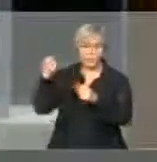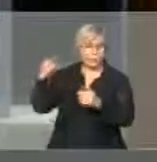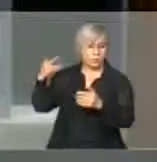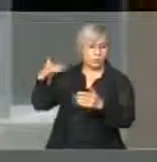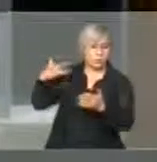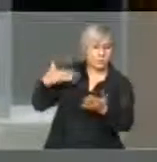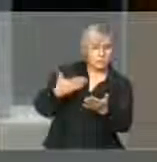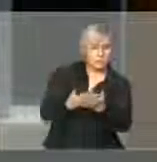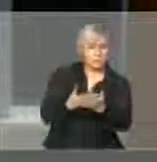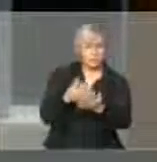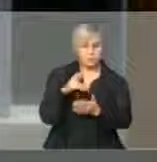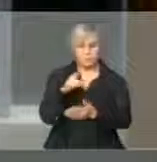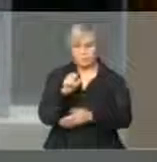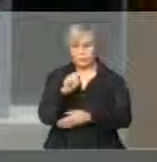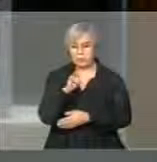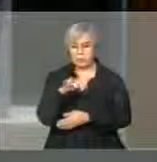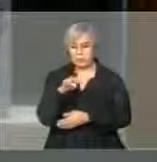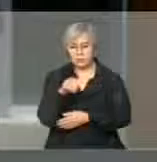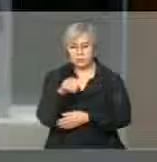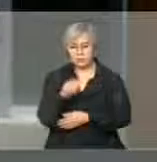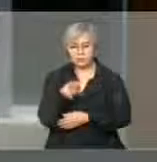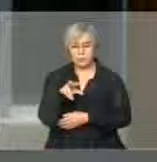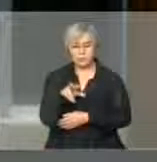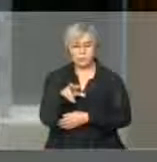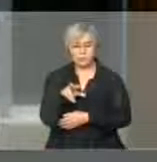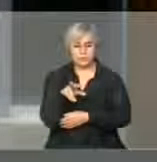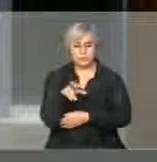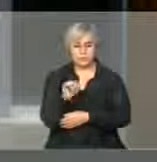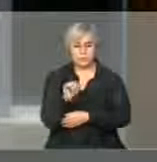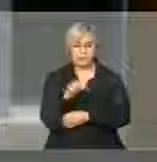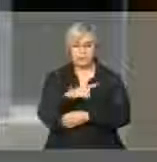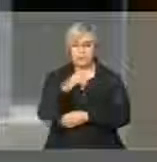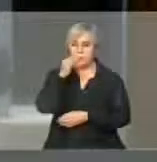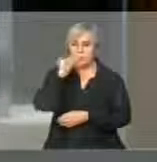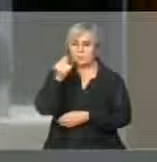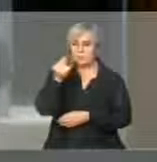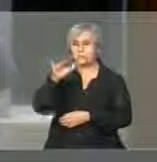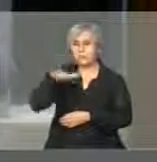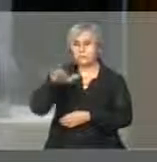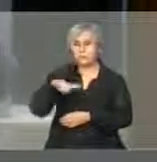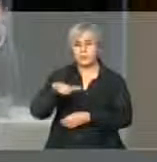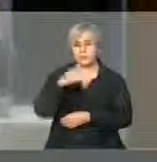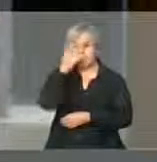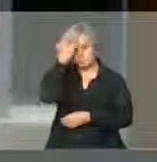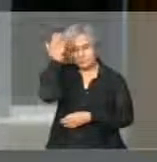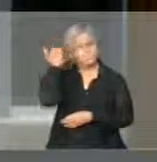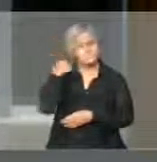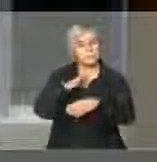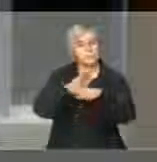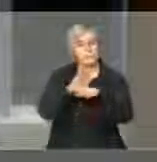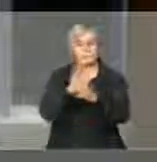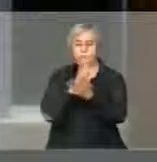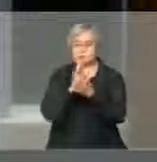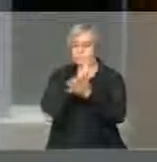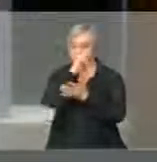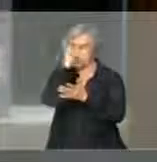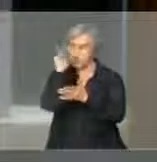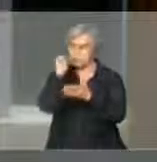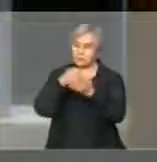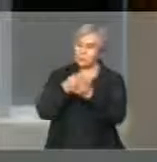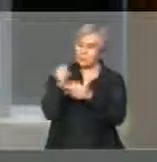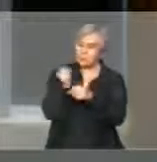essas usinas venderiam sua energia de forma mais barata, beneficiando sim aqueles que pagaram pela amortização,